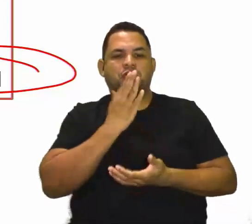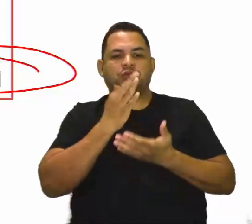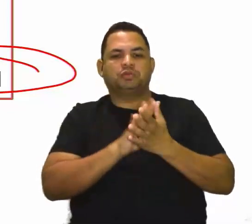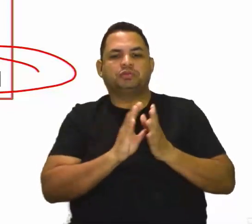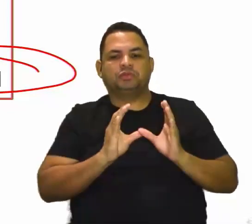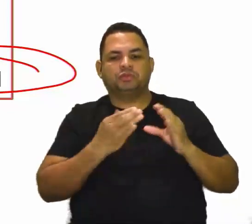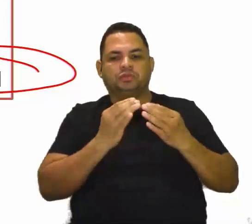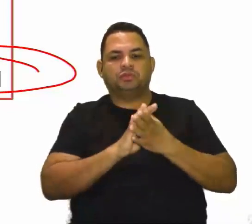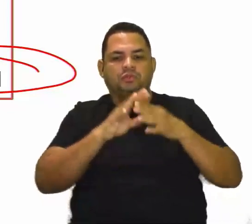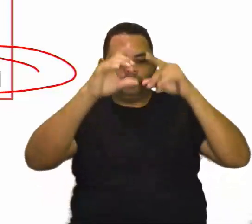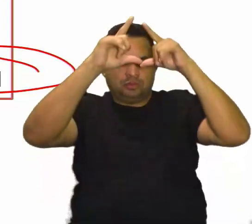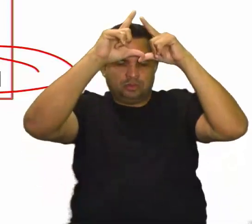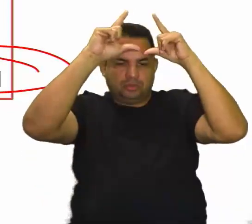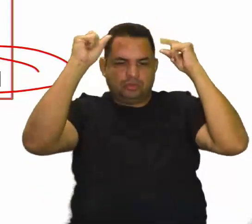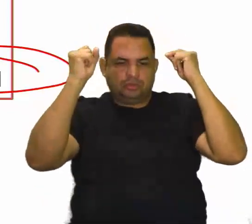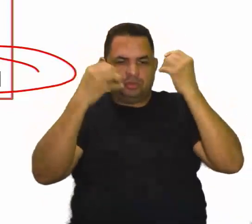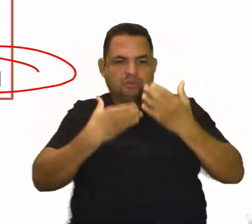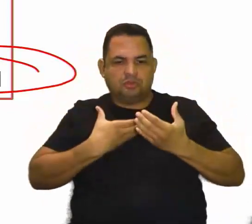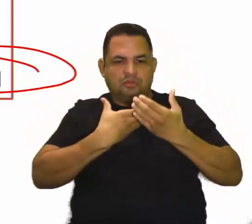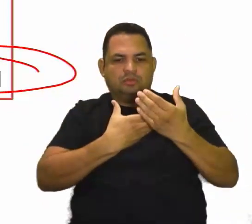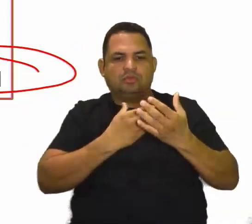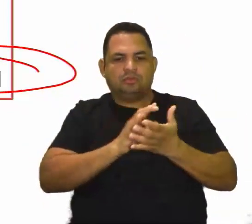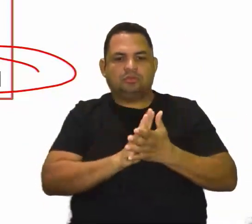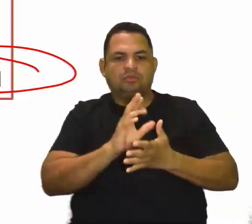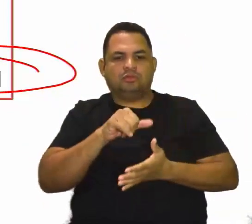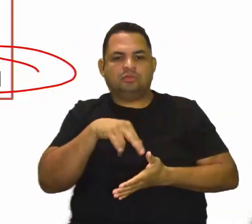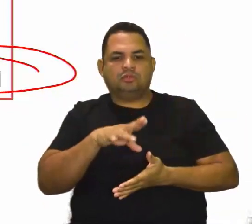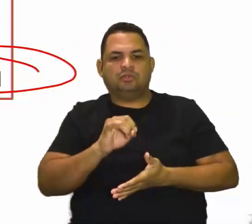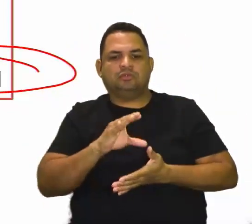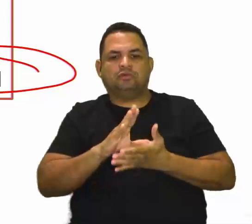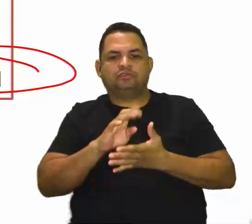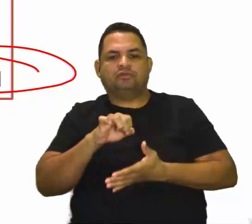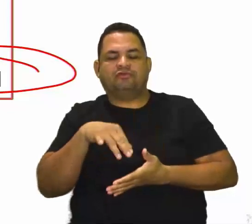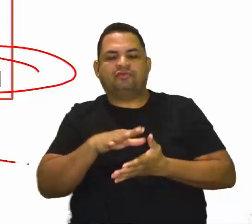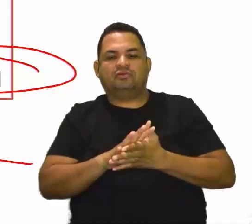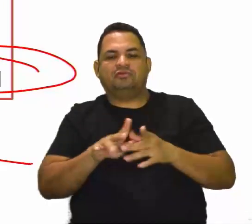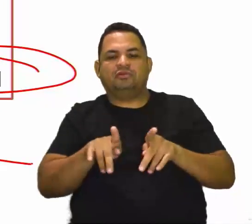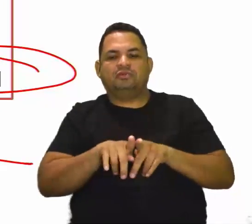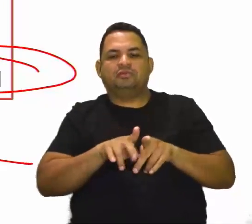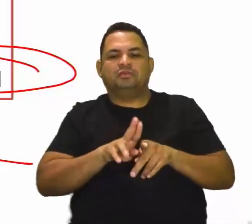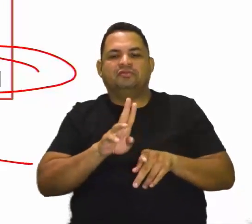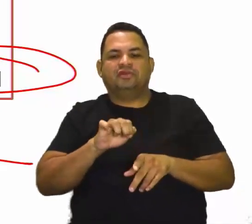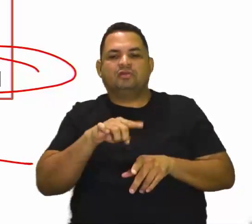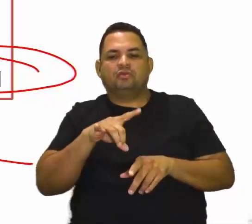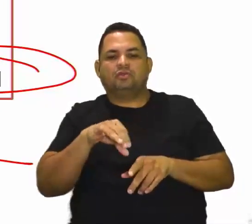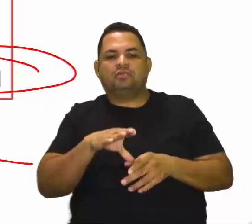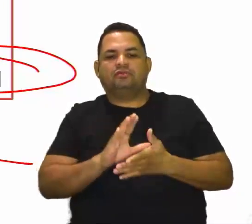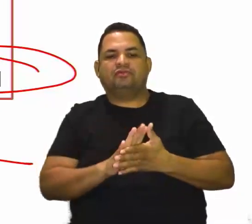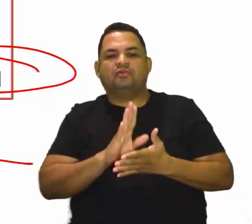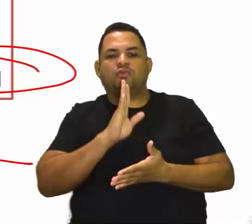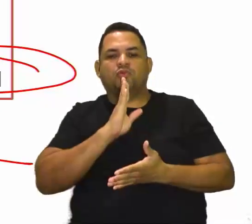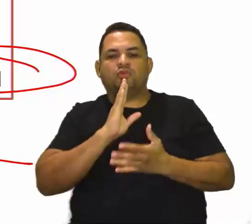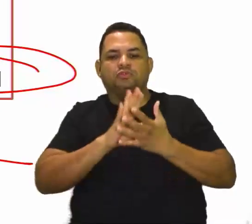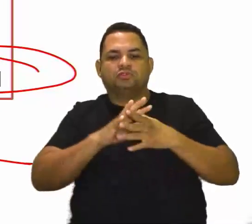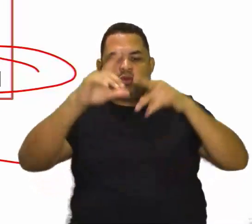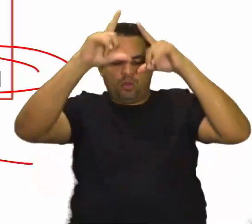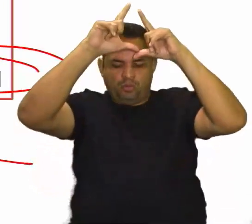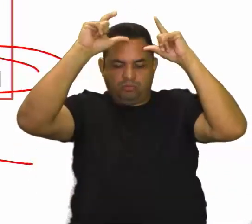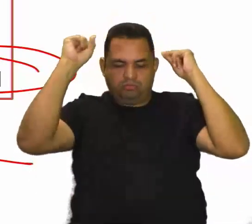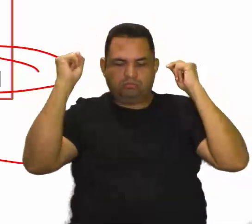grupos de cangaceiros vão se destacar o de Antônio Silvino e o de Virgulino Ferreira também, que era conhecido como